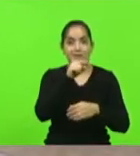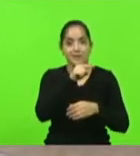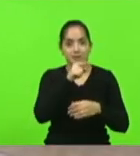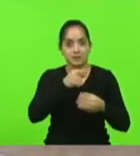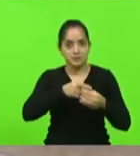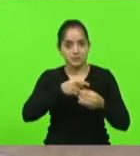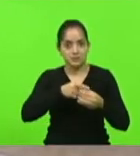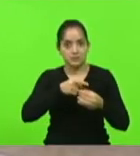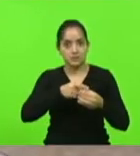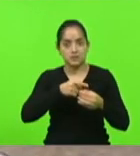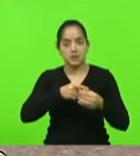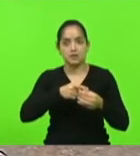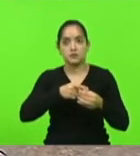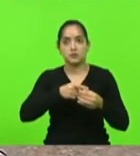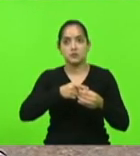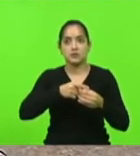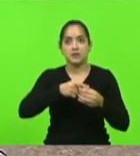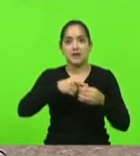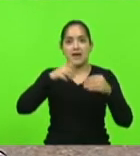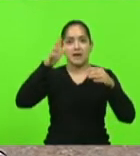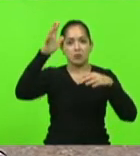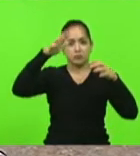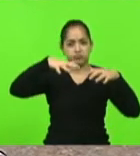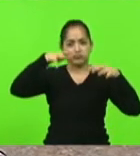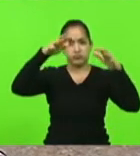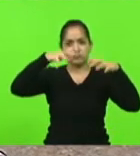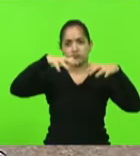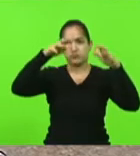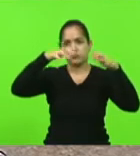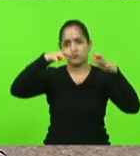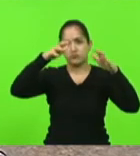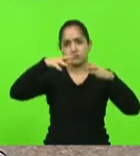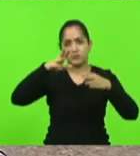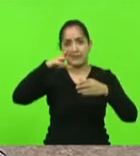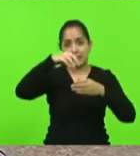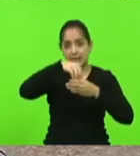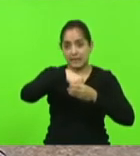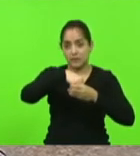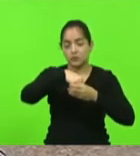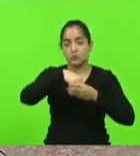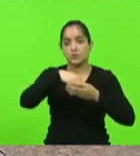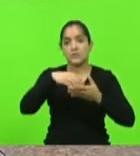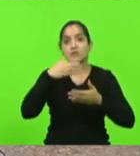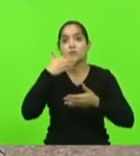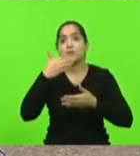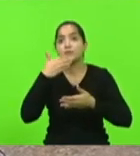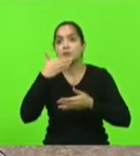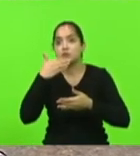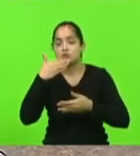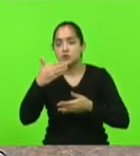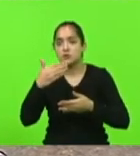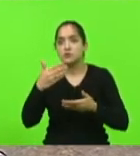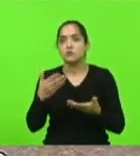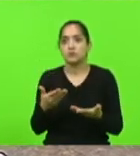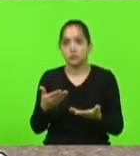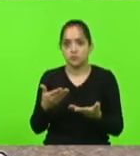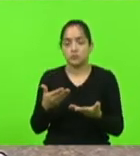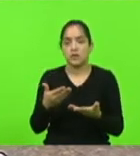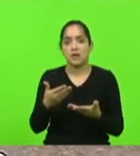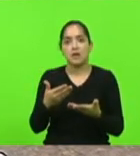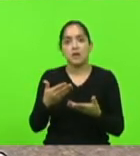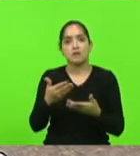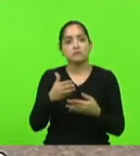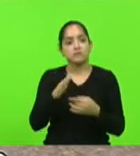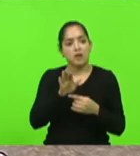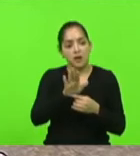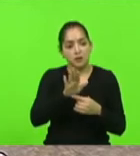é cachoeira de água no meio da escola, né? Então, eles estavam apavorados e pedindo o nosso auxílio. Eu tenho certeza